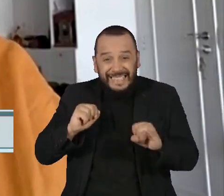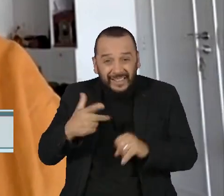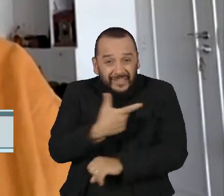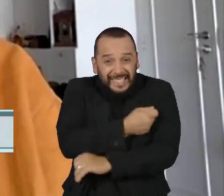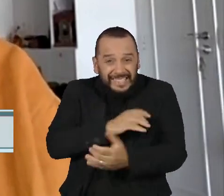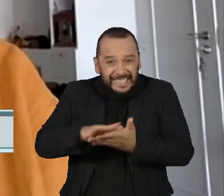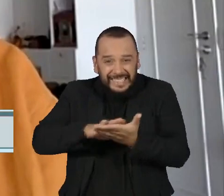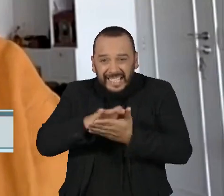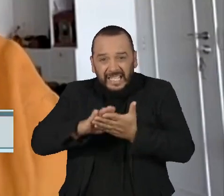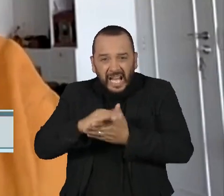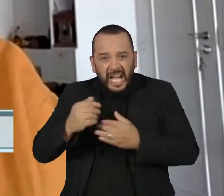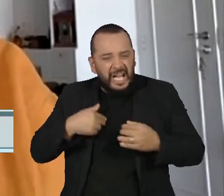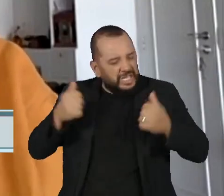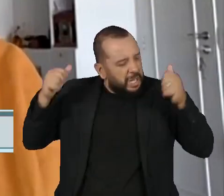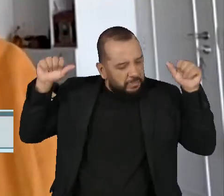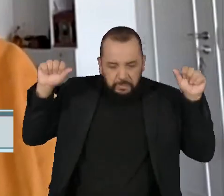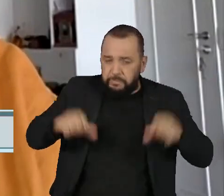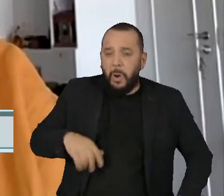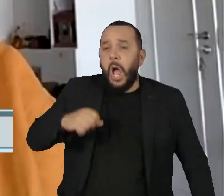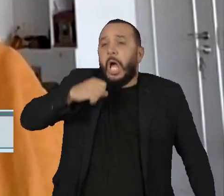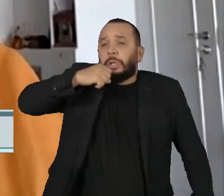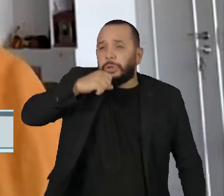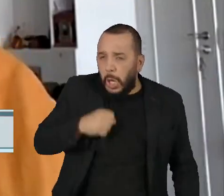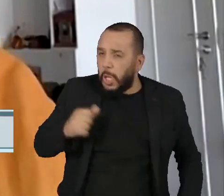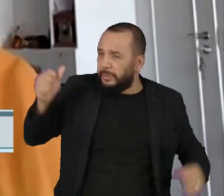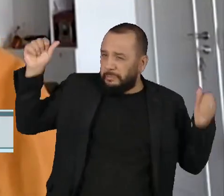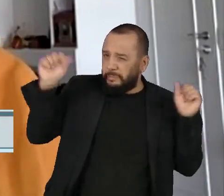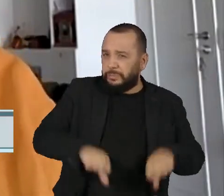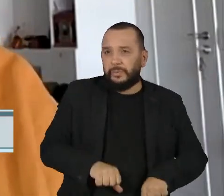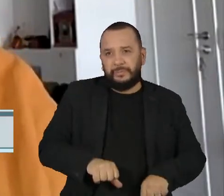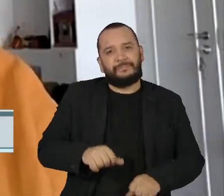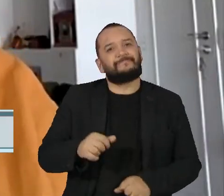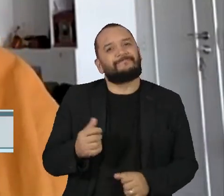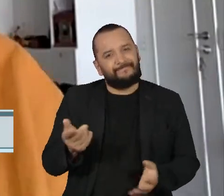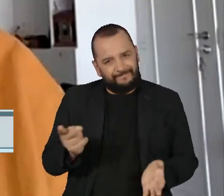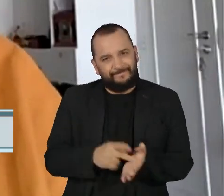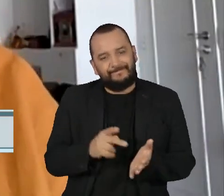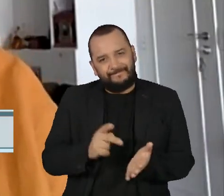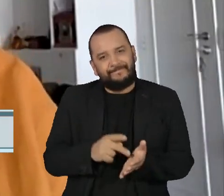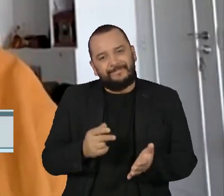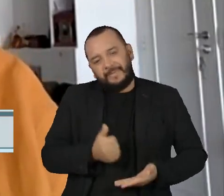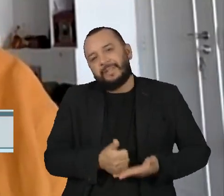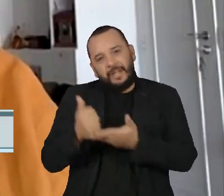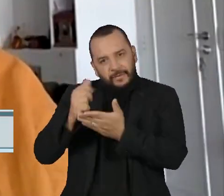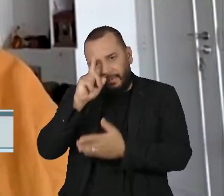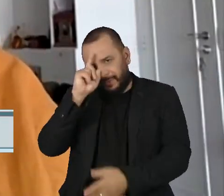leve. Ao passo que se você não tiver nenhuma defesa contra esse bichinho, ele entra mais fundo e leva você para o hospital às vezes.